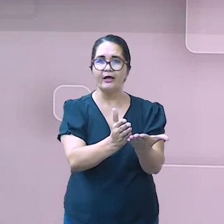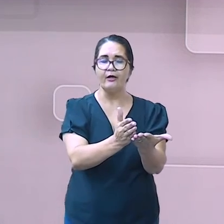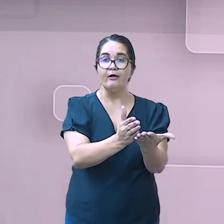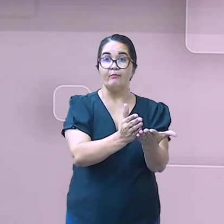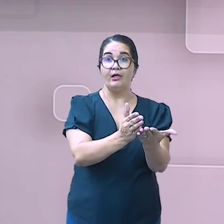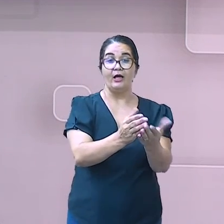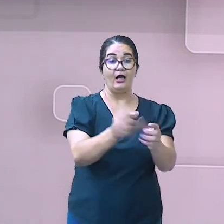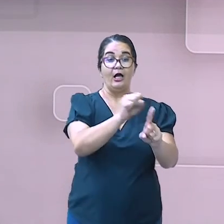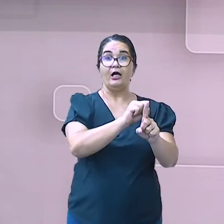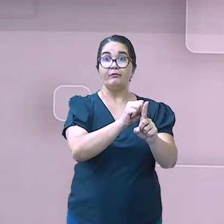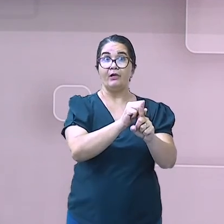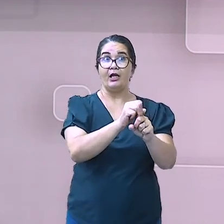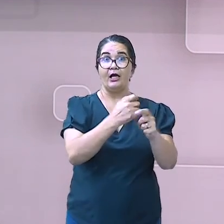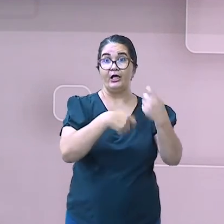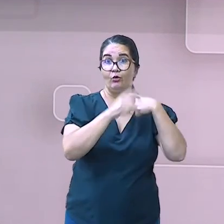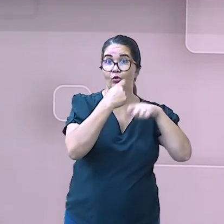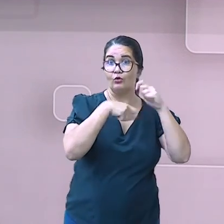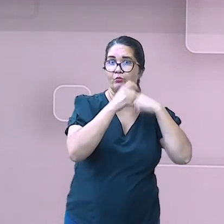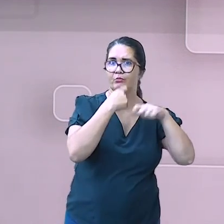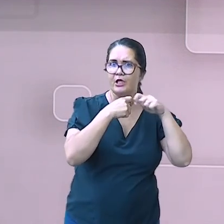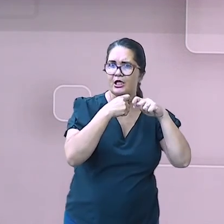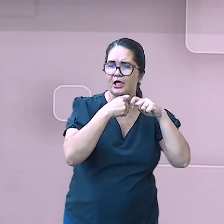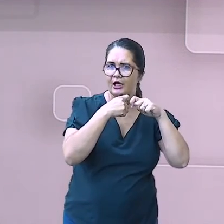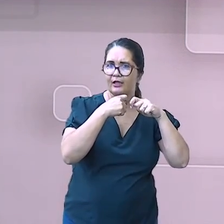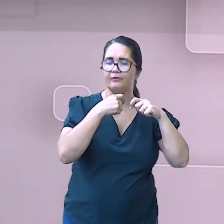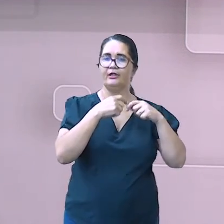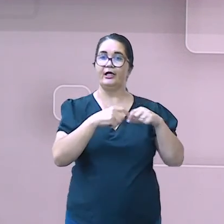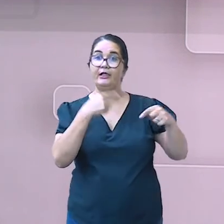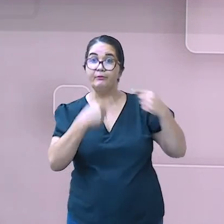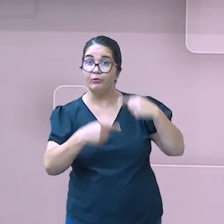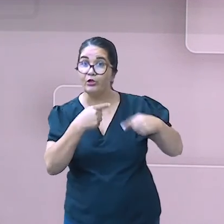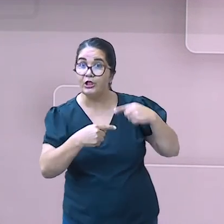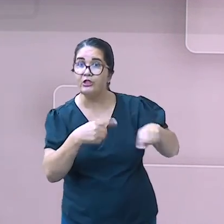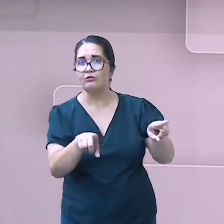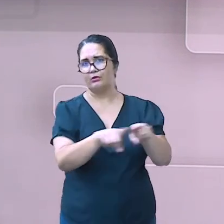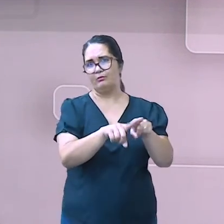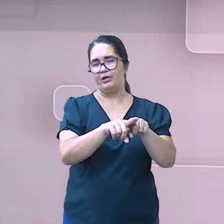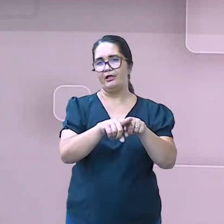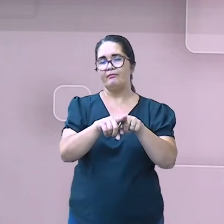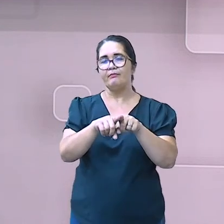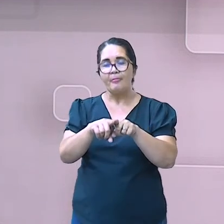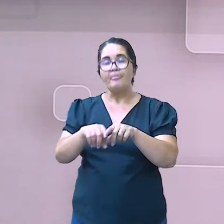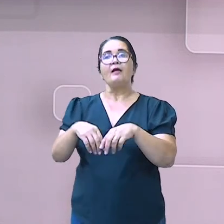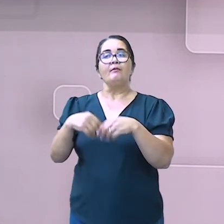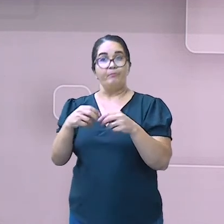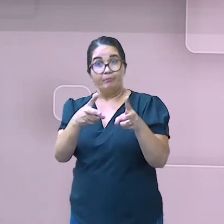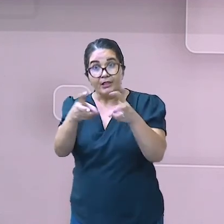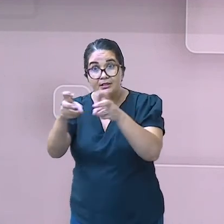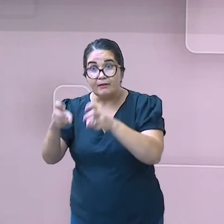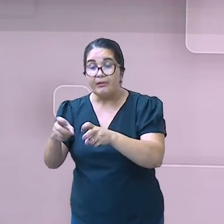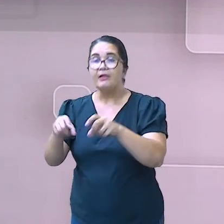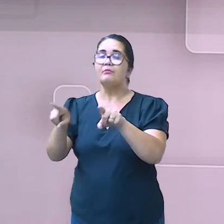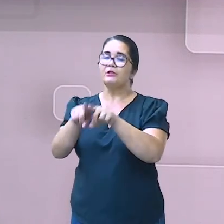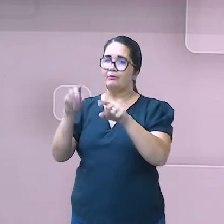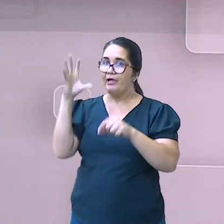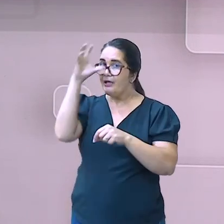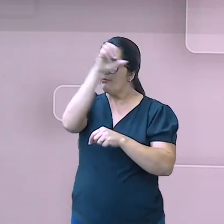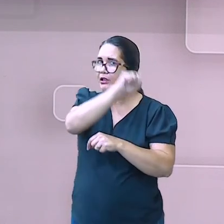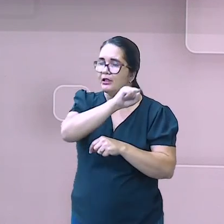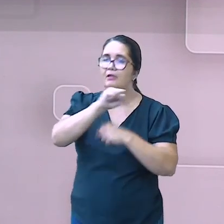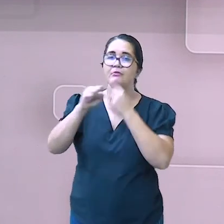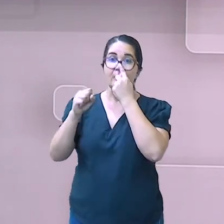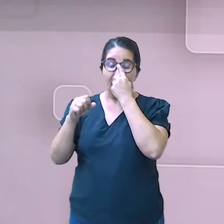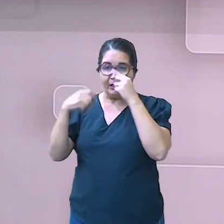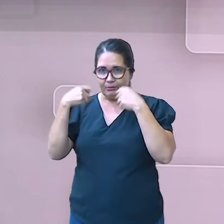Também vimos aí que o Estado ele precisa de ter um território, um governo e pessoas,